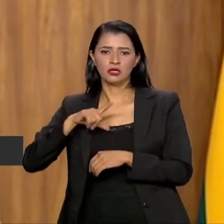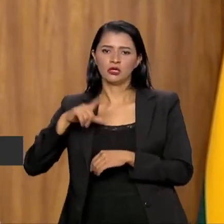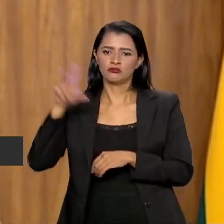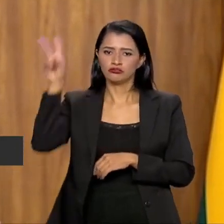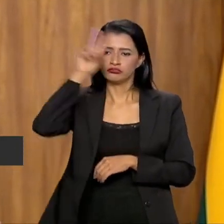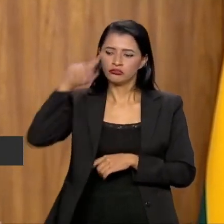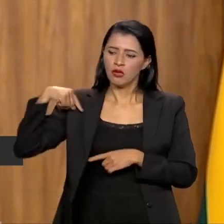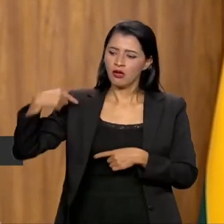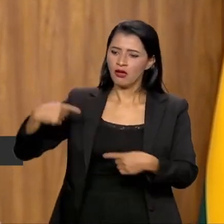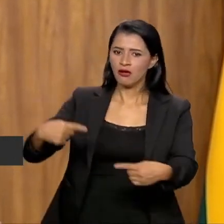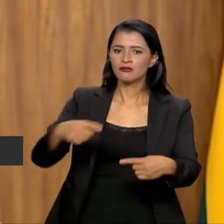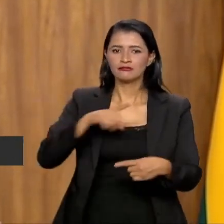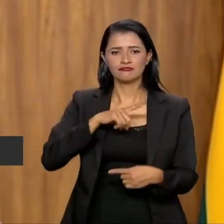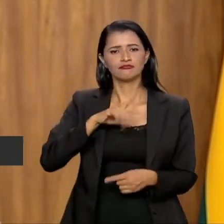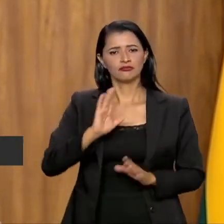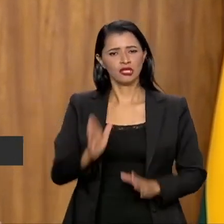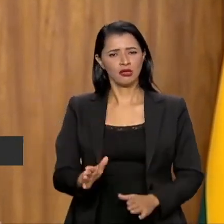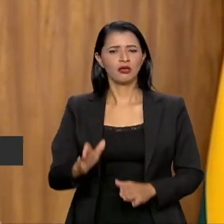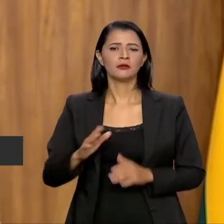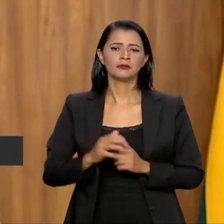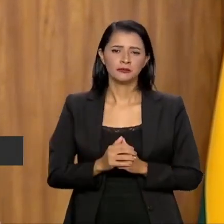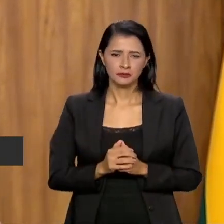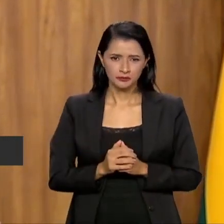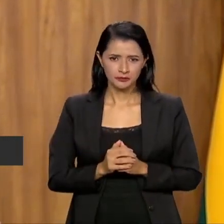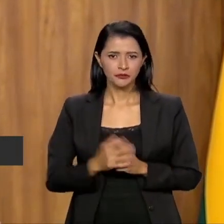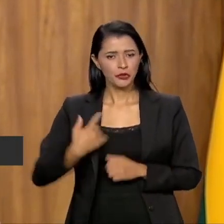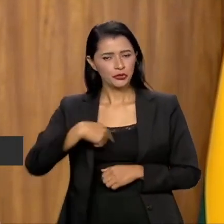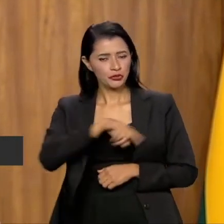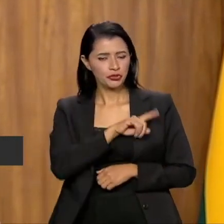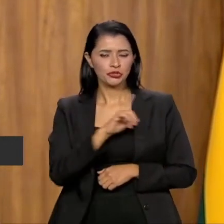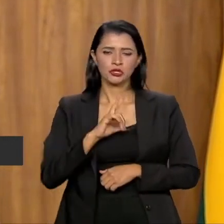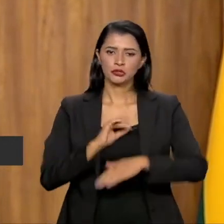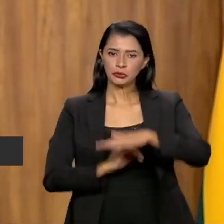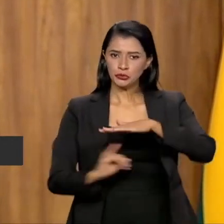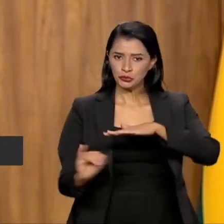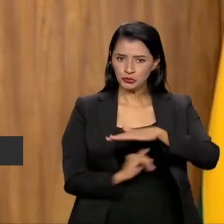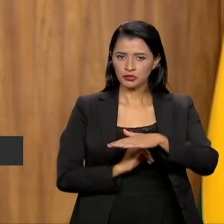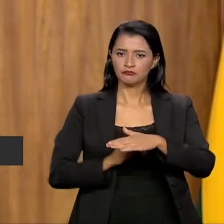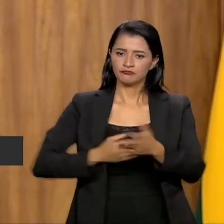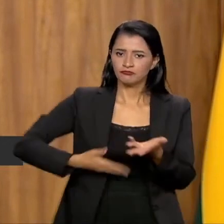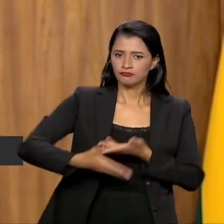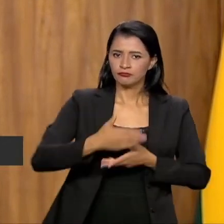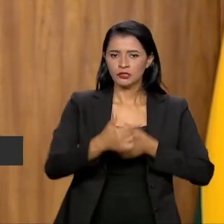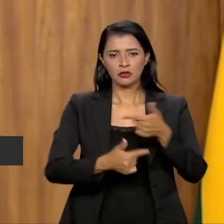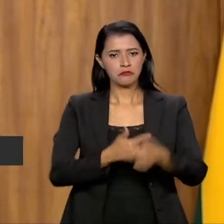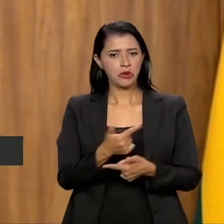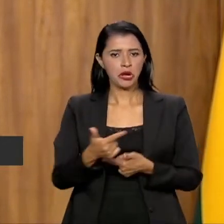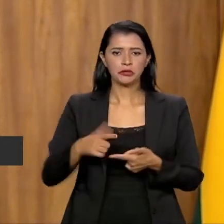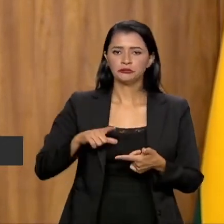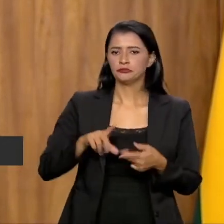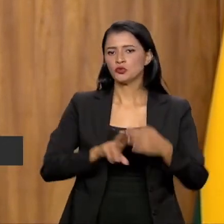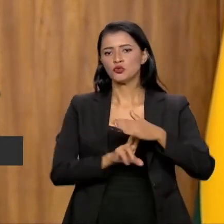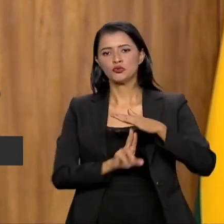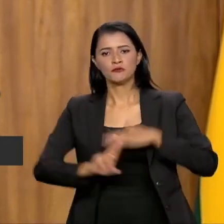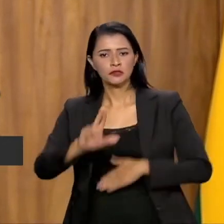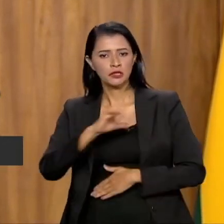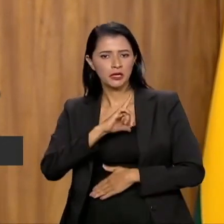longa. Nós temos instituições que trabalham juntas,